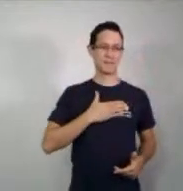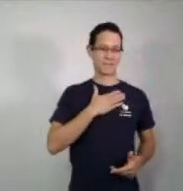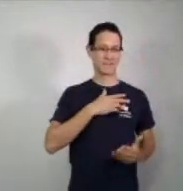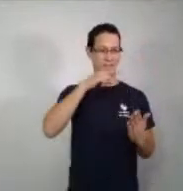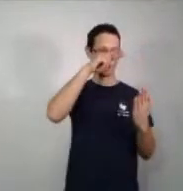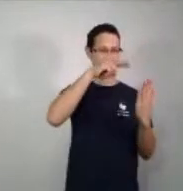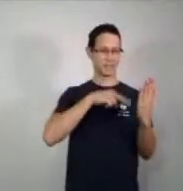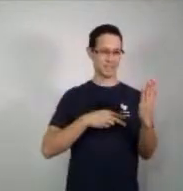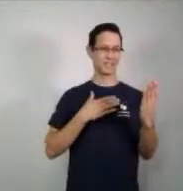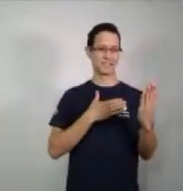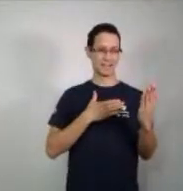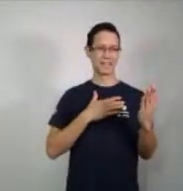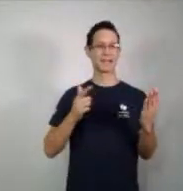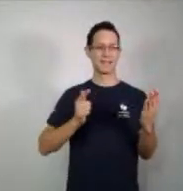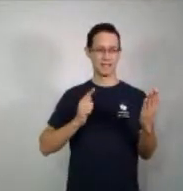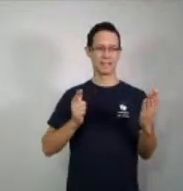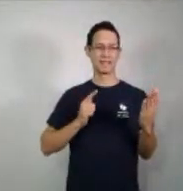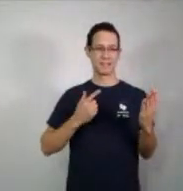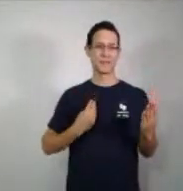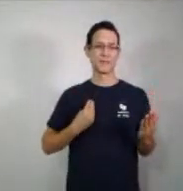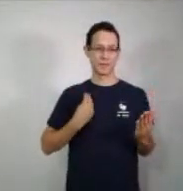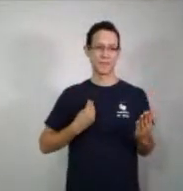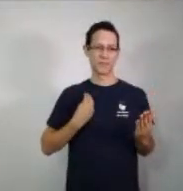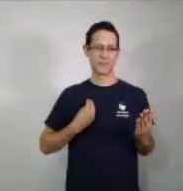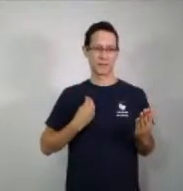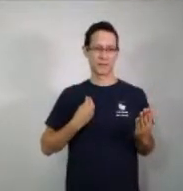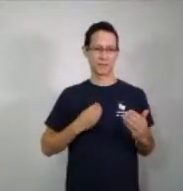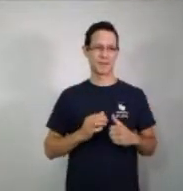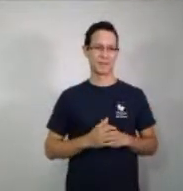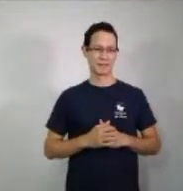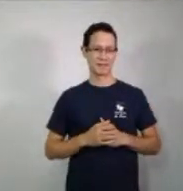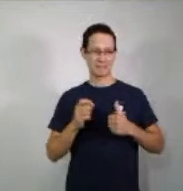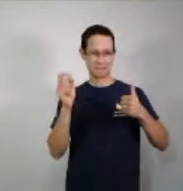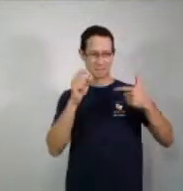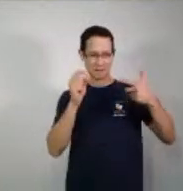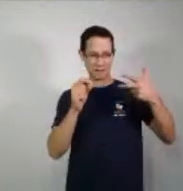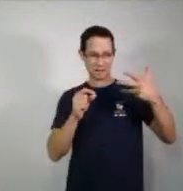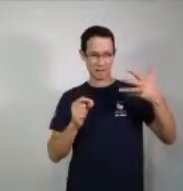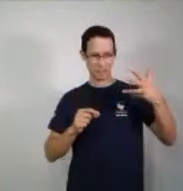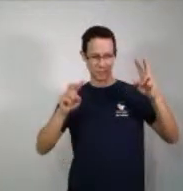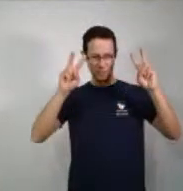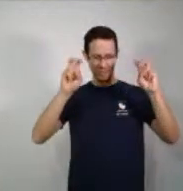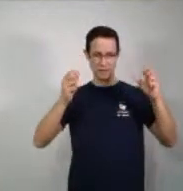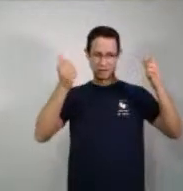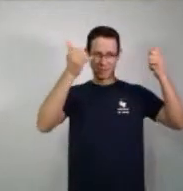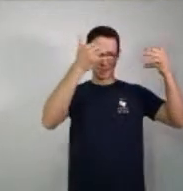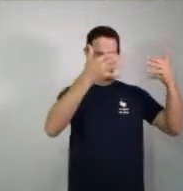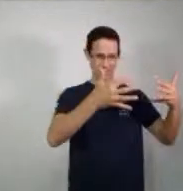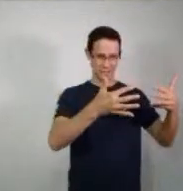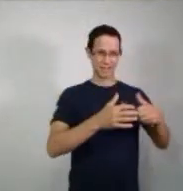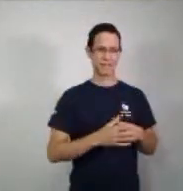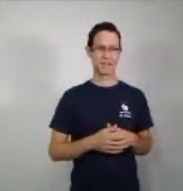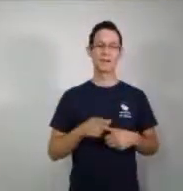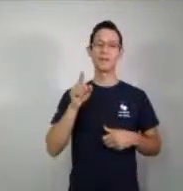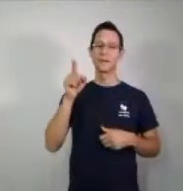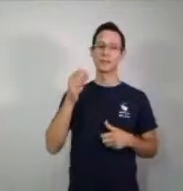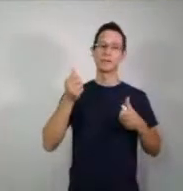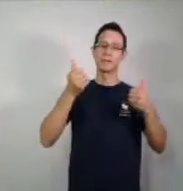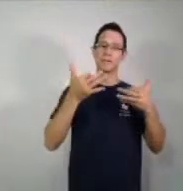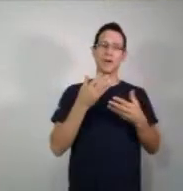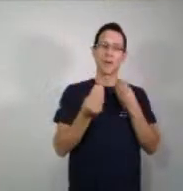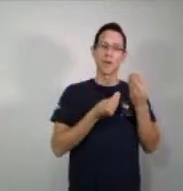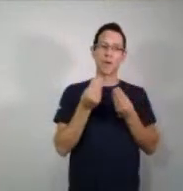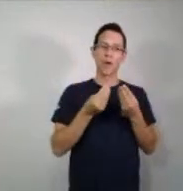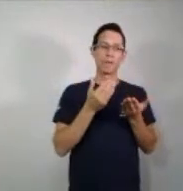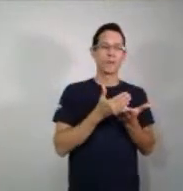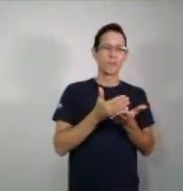que ele tinha, né, tão vivo nele. Então eu vou enumerar uns assuntos e aí tu me diz por onde tu quer começar. Pode ser? Não